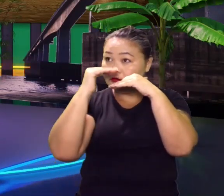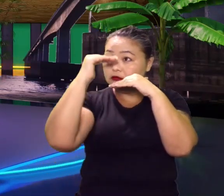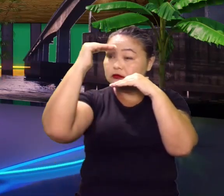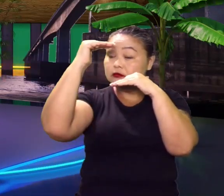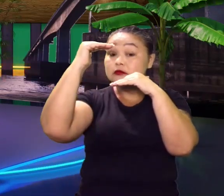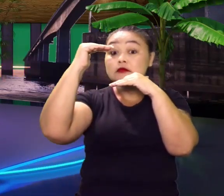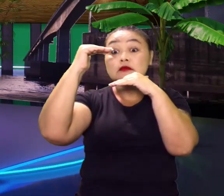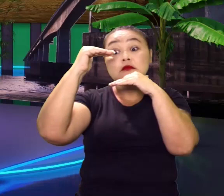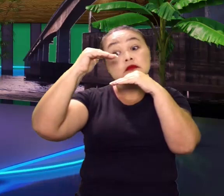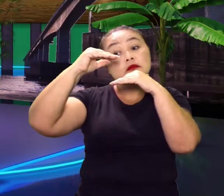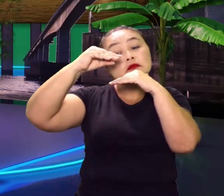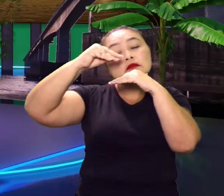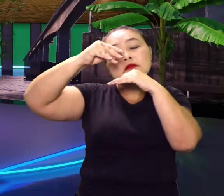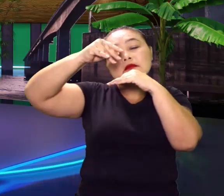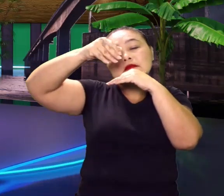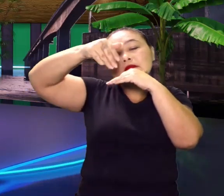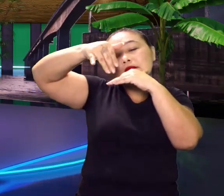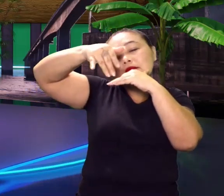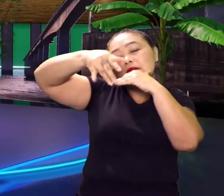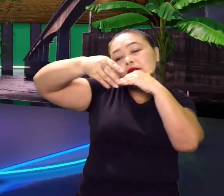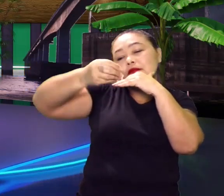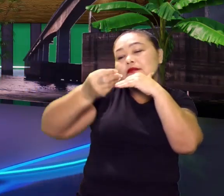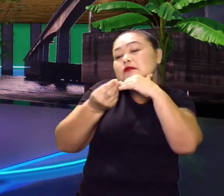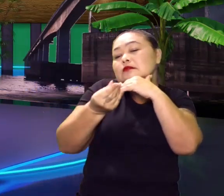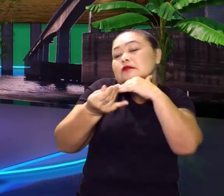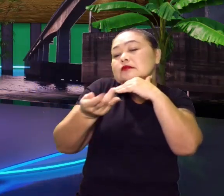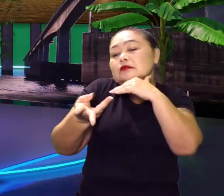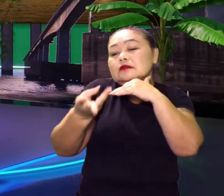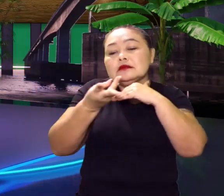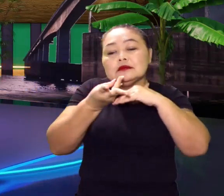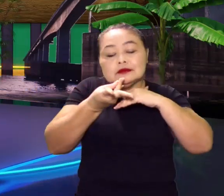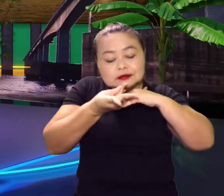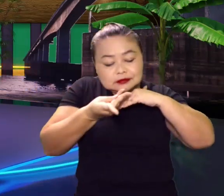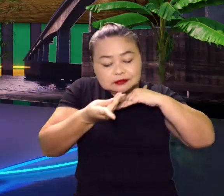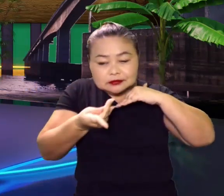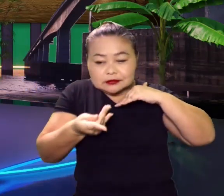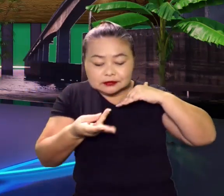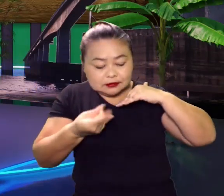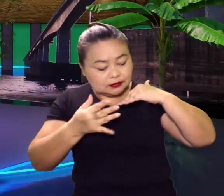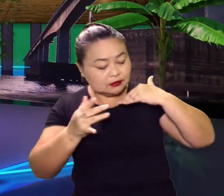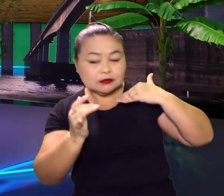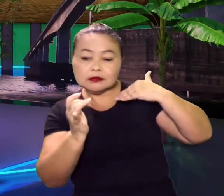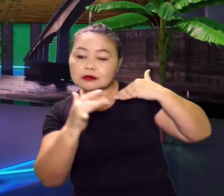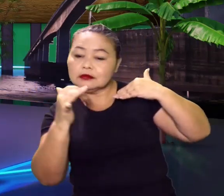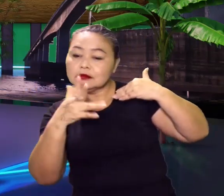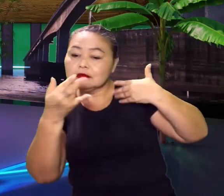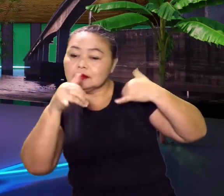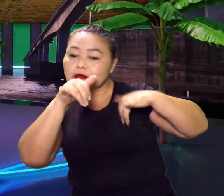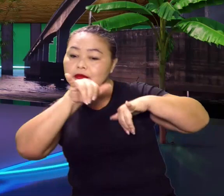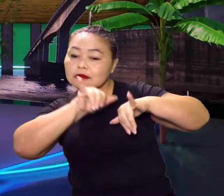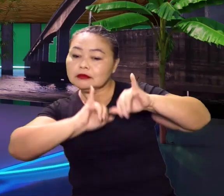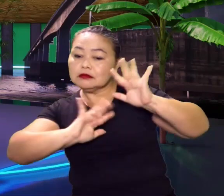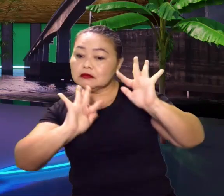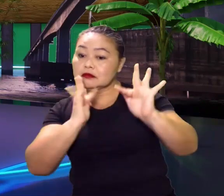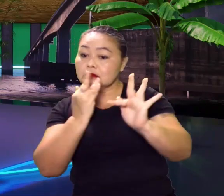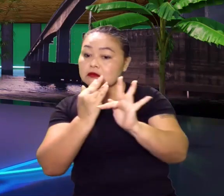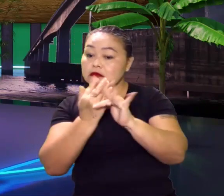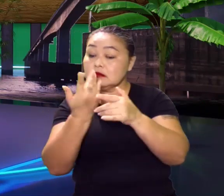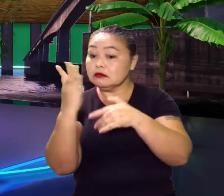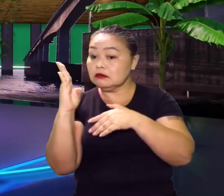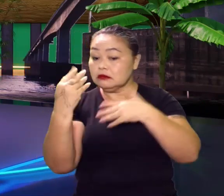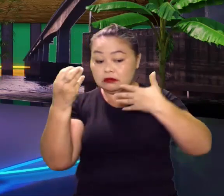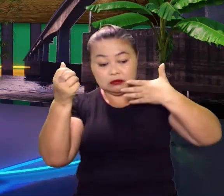o que houver ali de erosão, o que houver ali de intemperismo químico, físico e